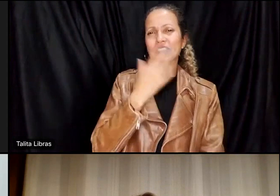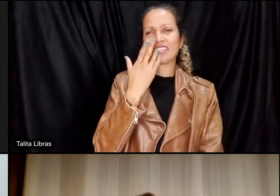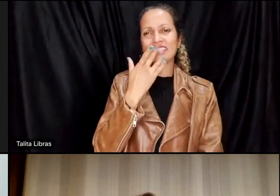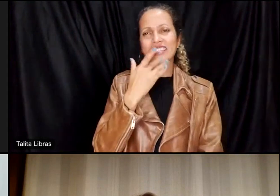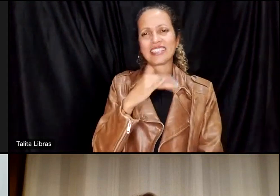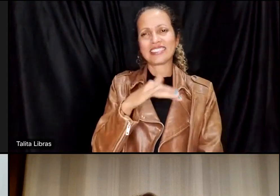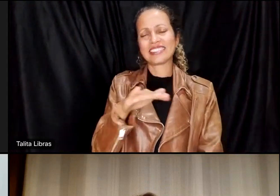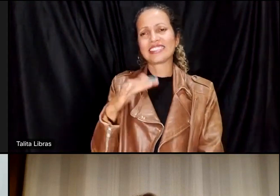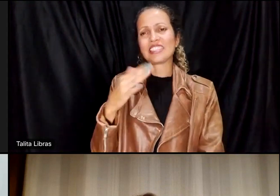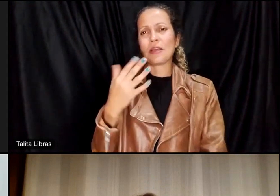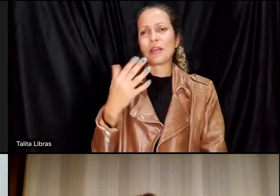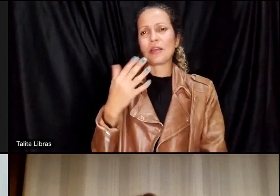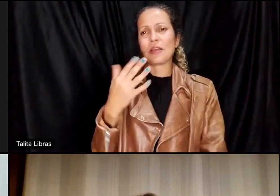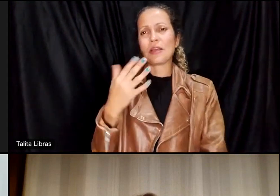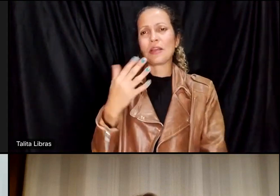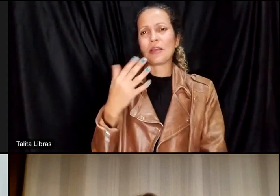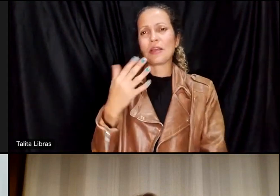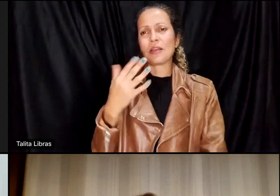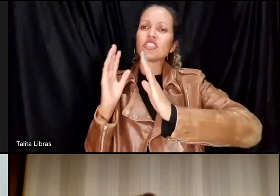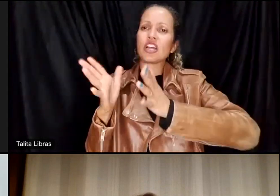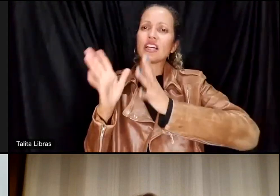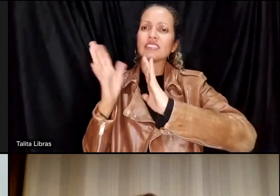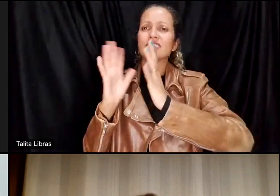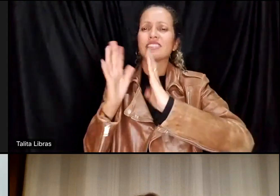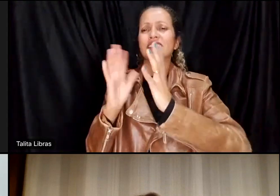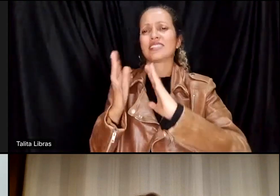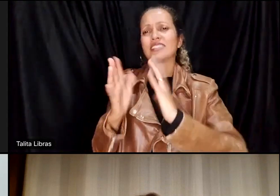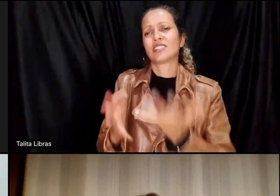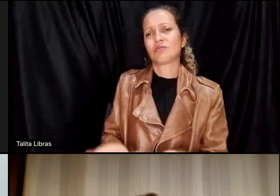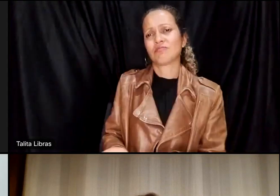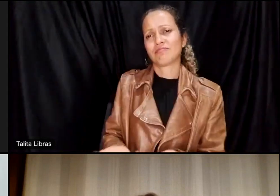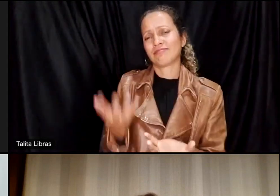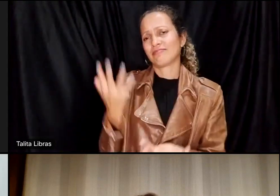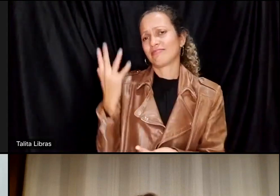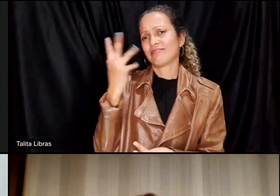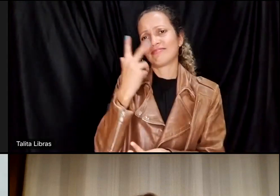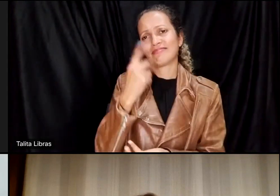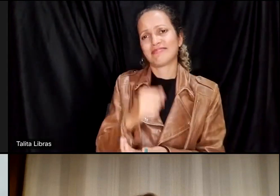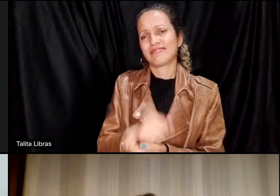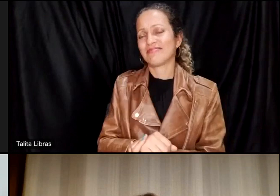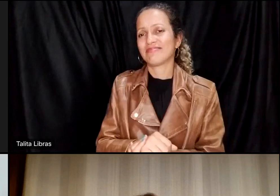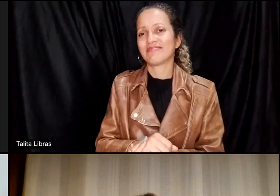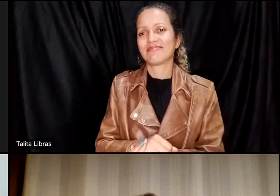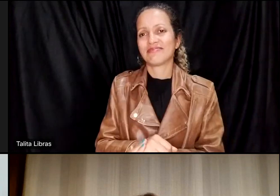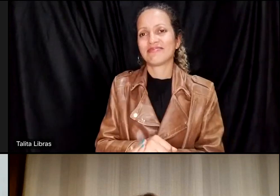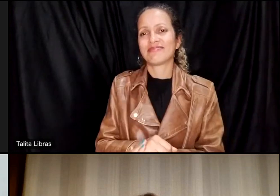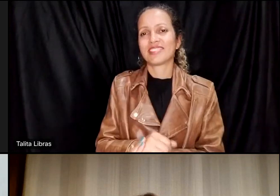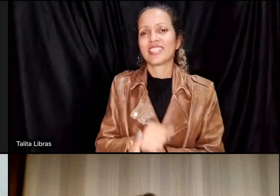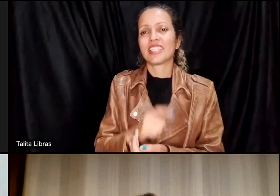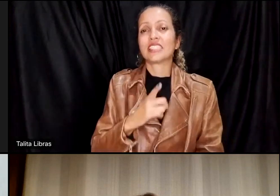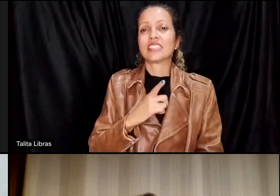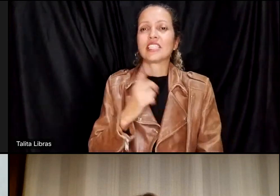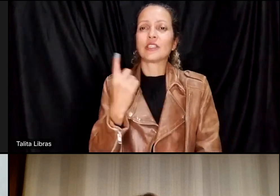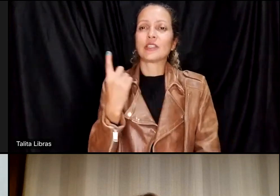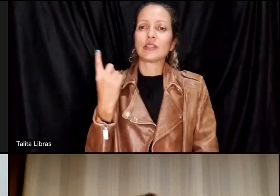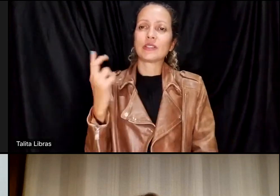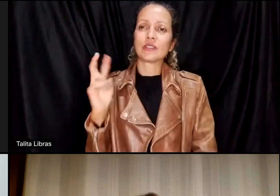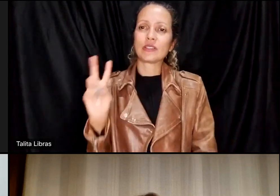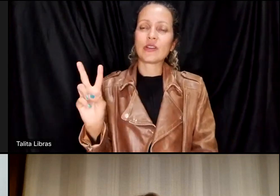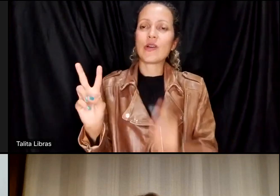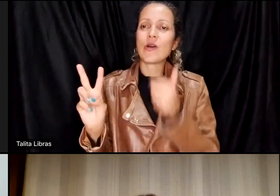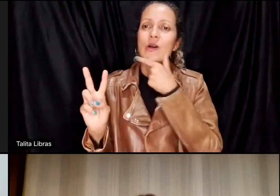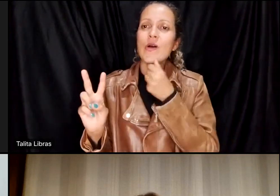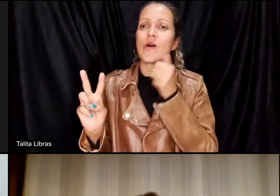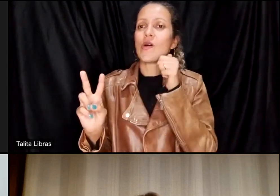bebês, já usando sinais. Teve um casal de surdos que nasceu o bebê